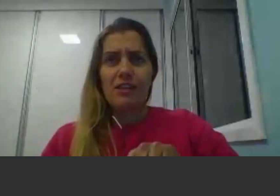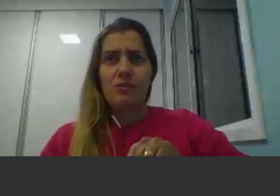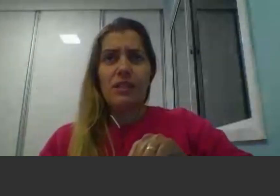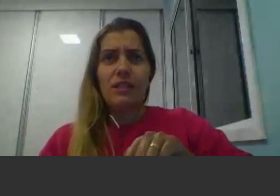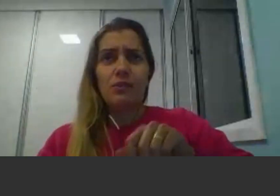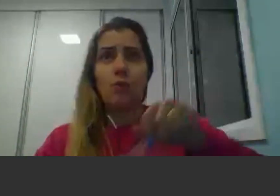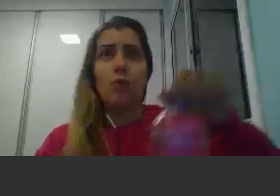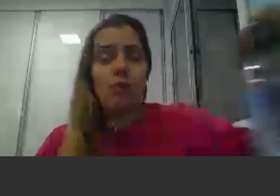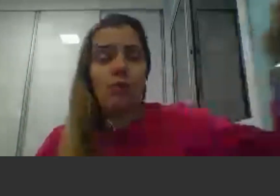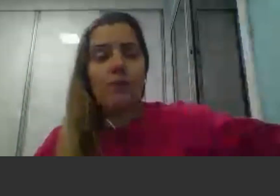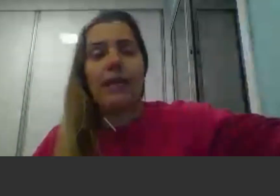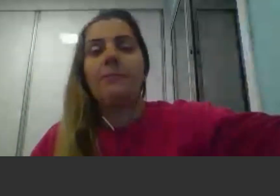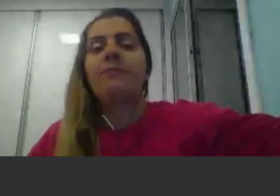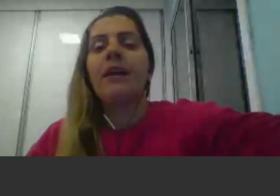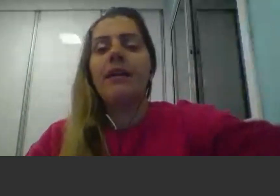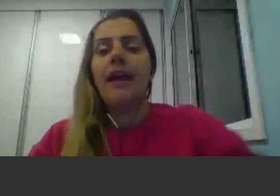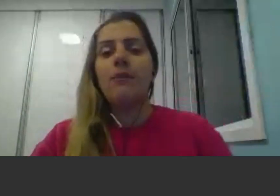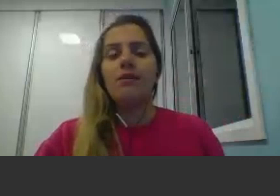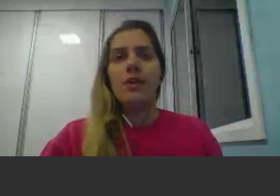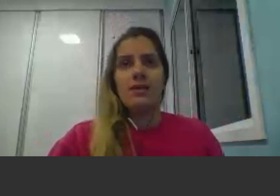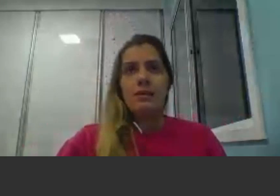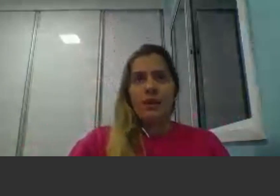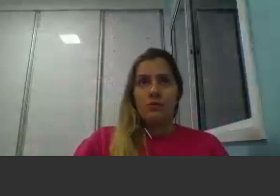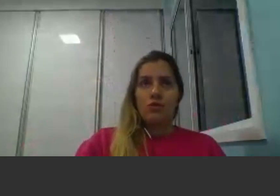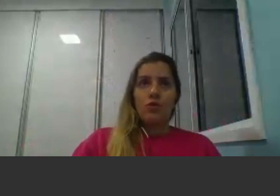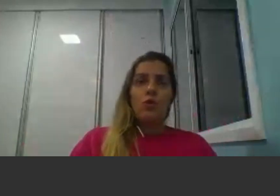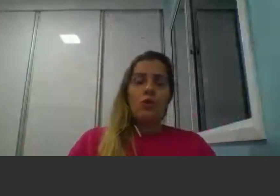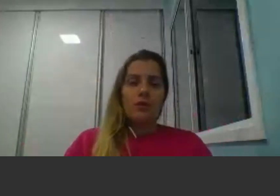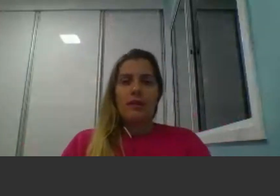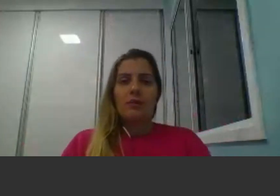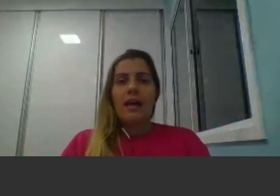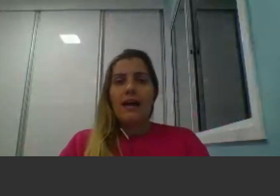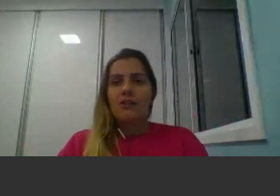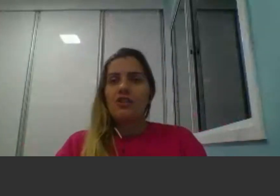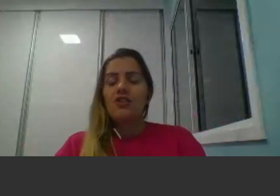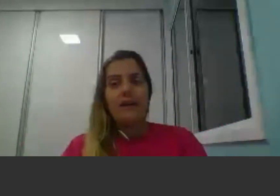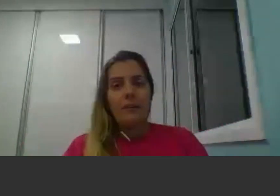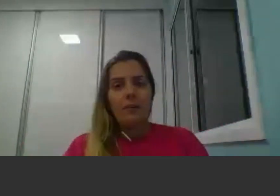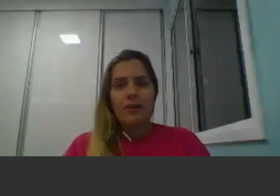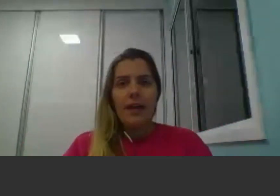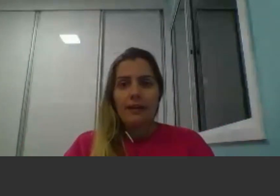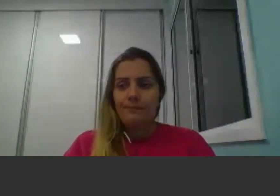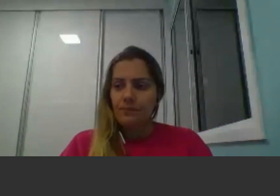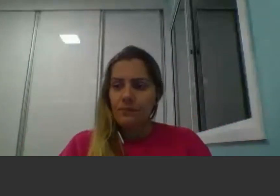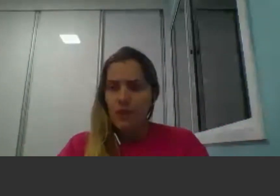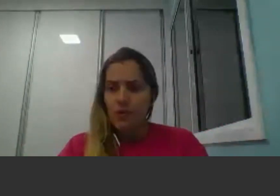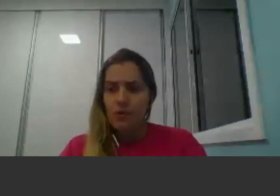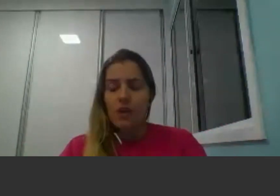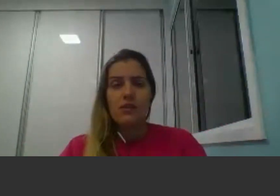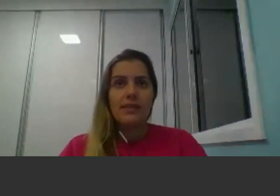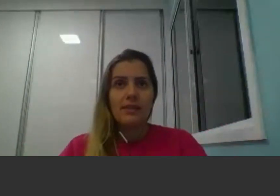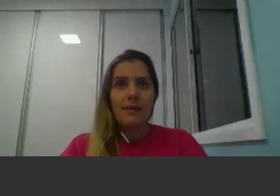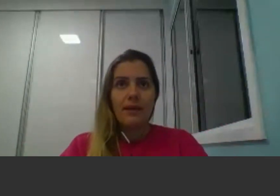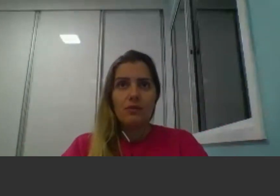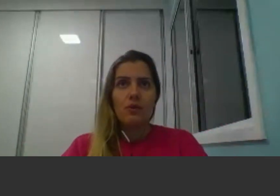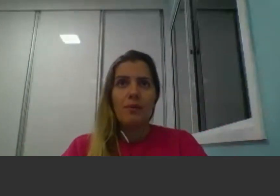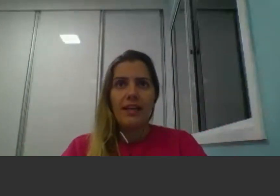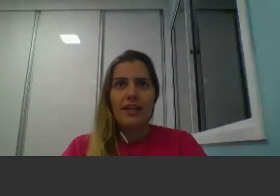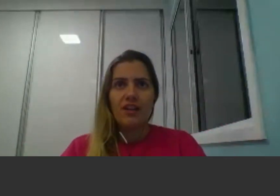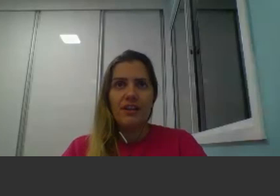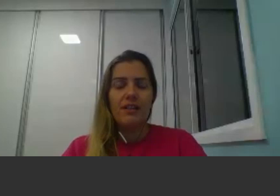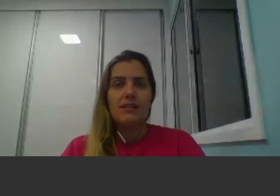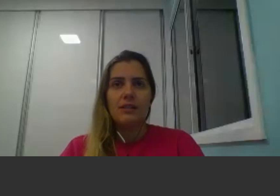A gente está estudando o núcleo, né? E aí, quando nós abordamos o núcleo celular, a gente tem que abordar os nossos